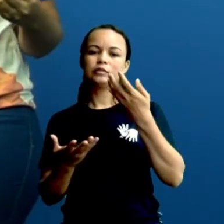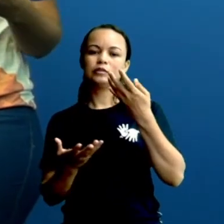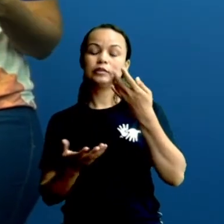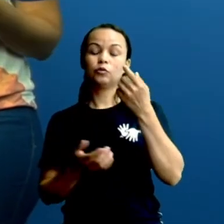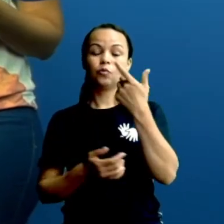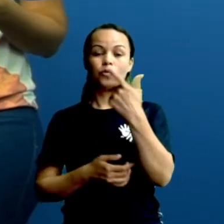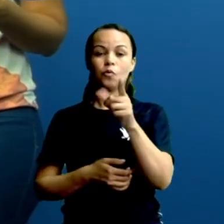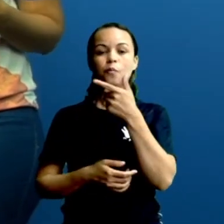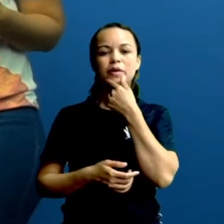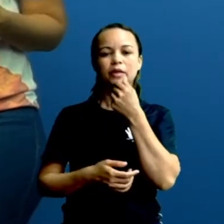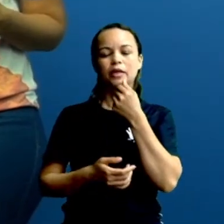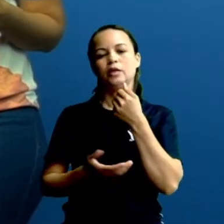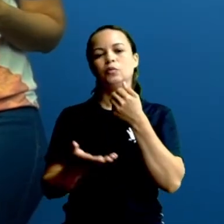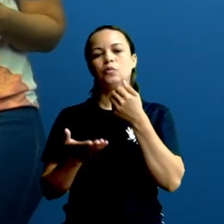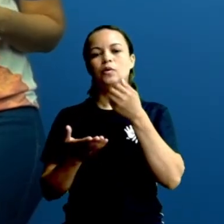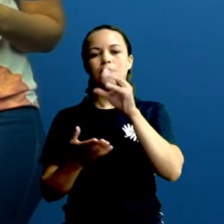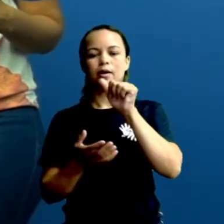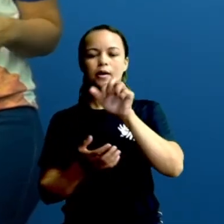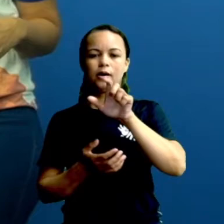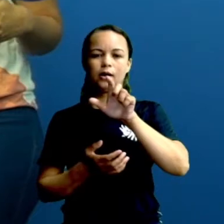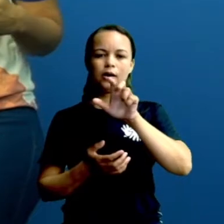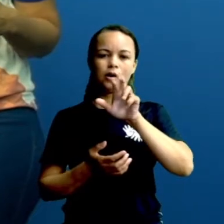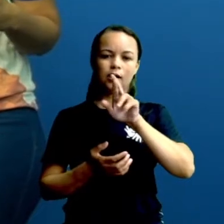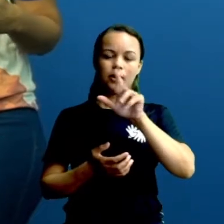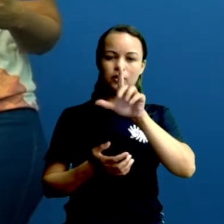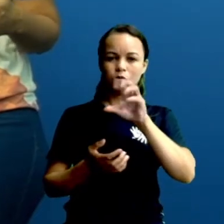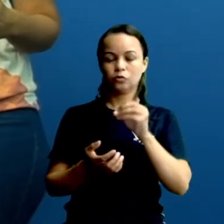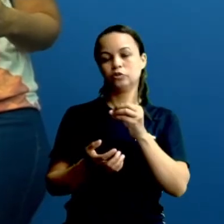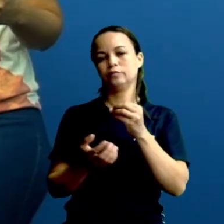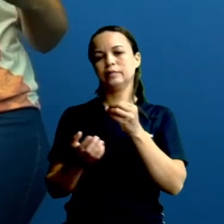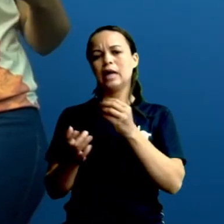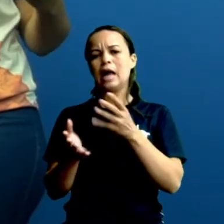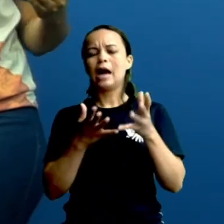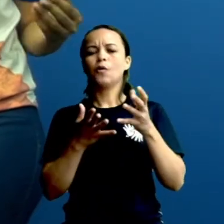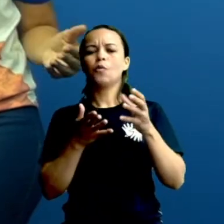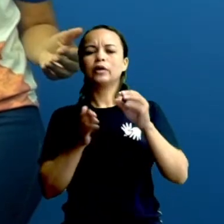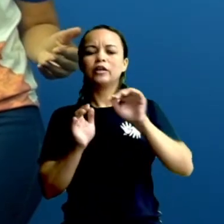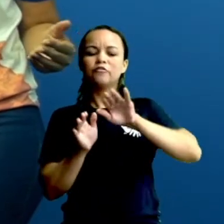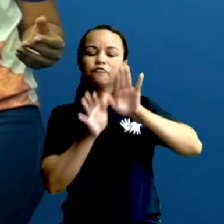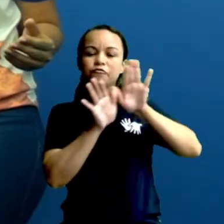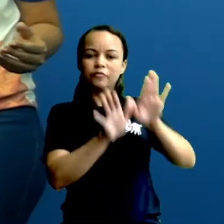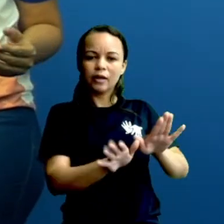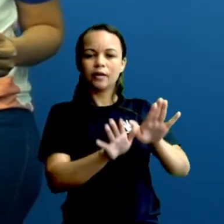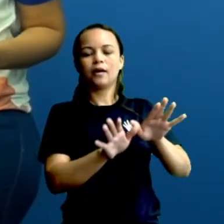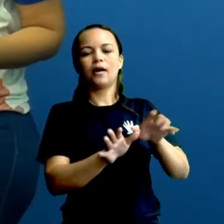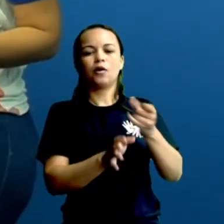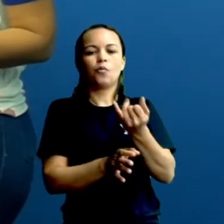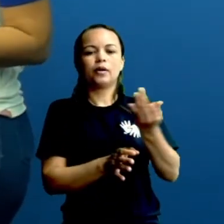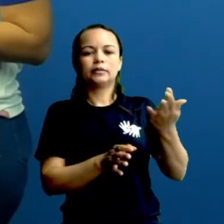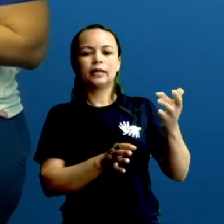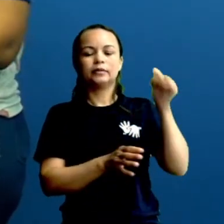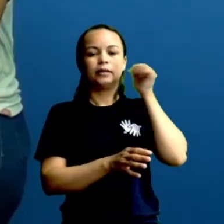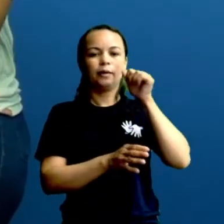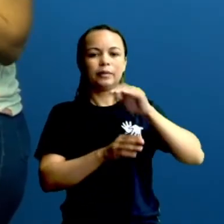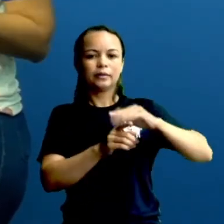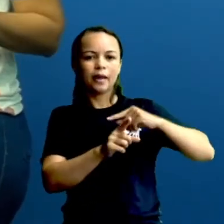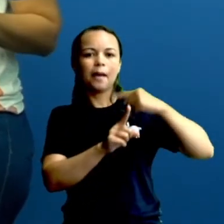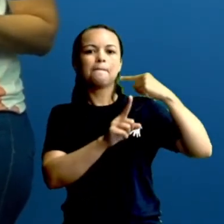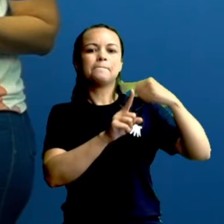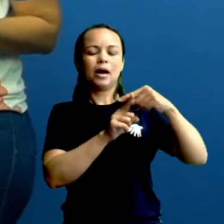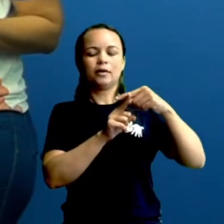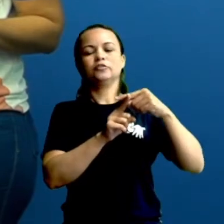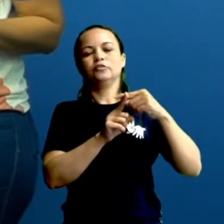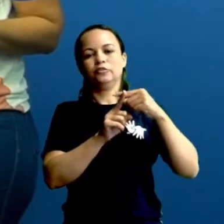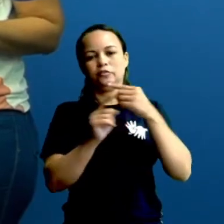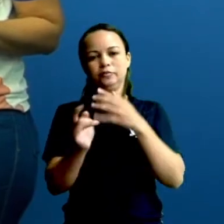sobrar é a quantidade de anos que Maria tem a mais do que Carlos, tá certo? Então, vamos